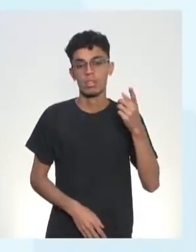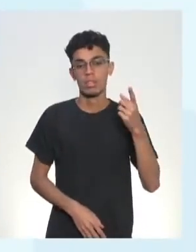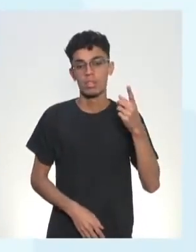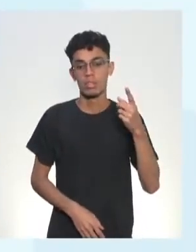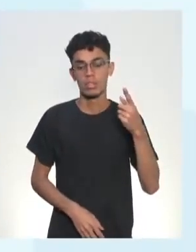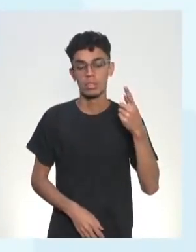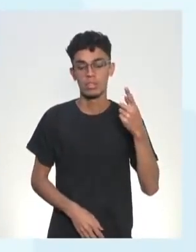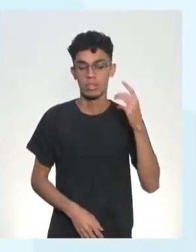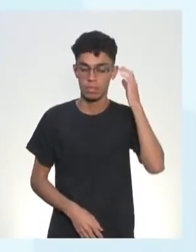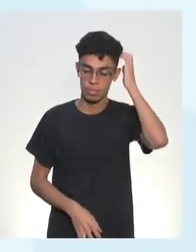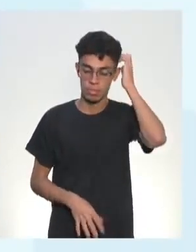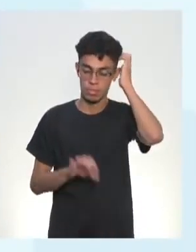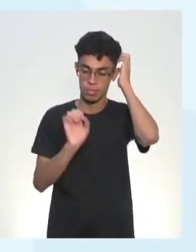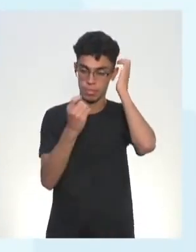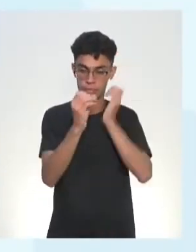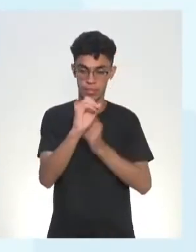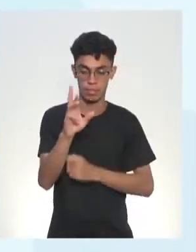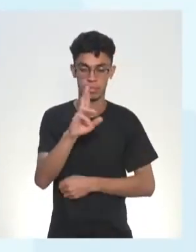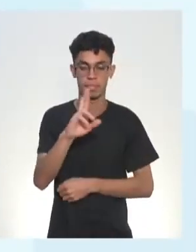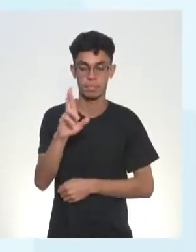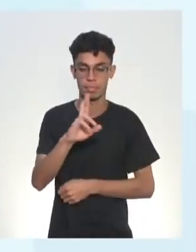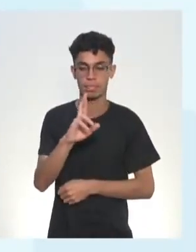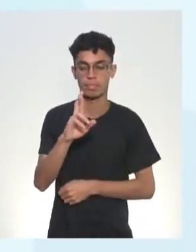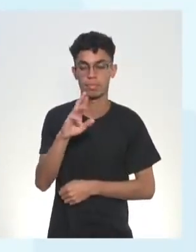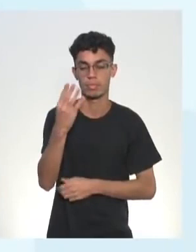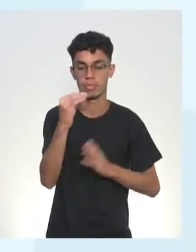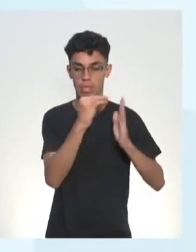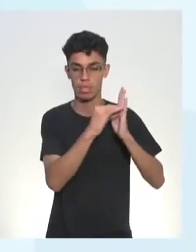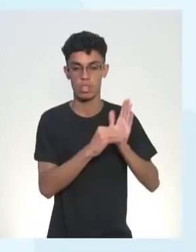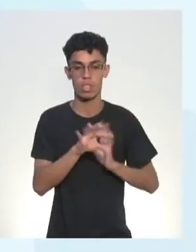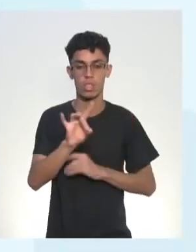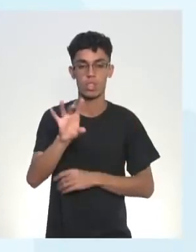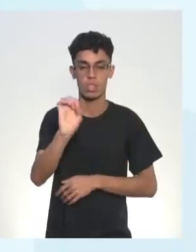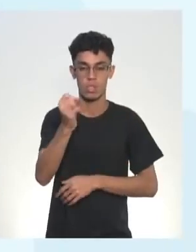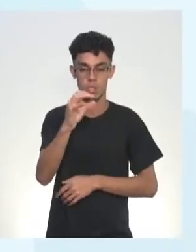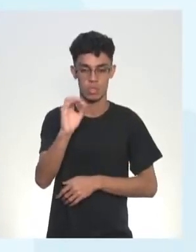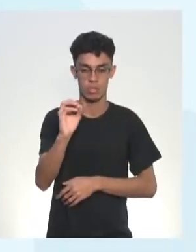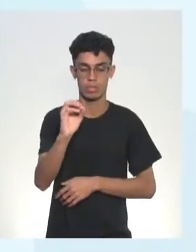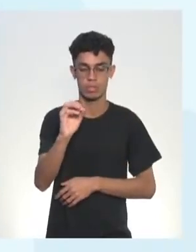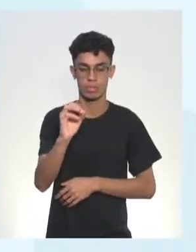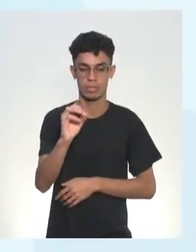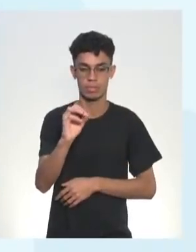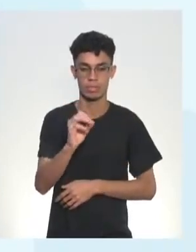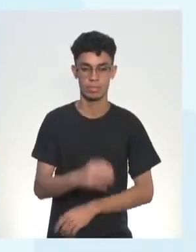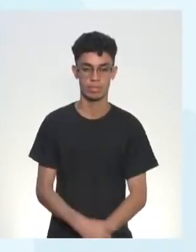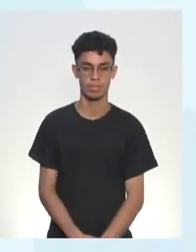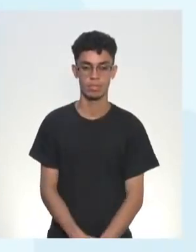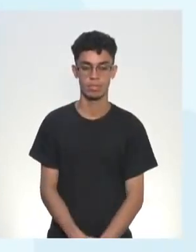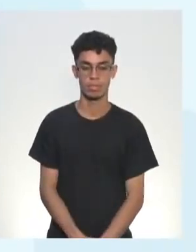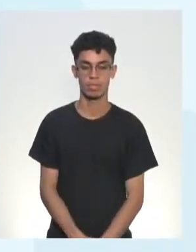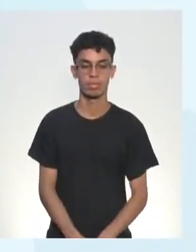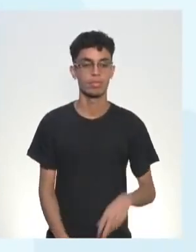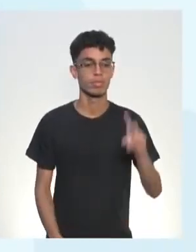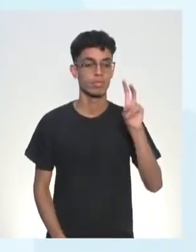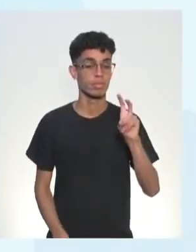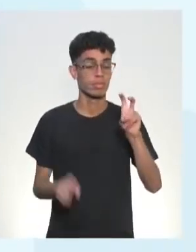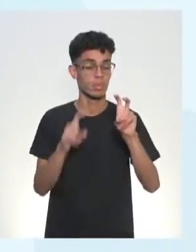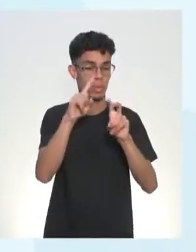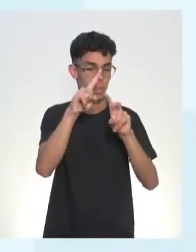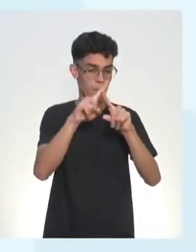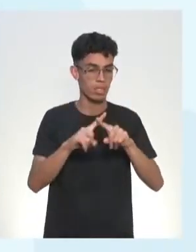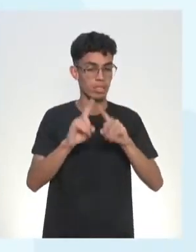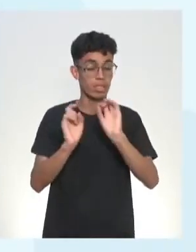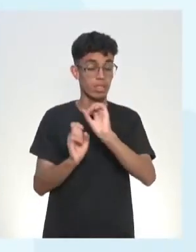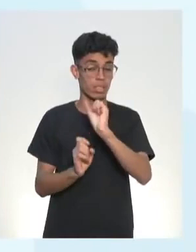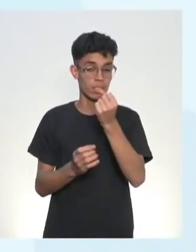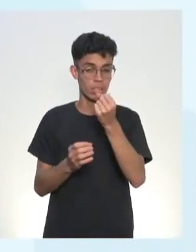e o R$ 80, de novo, como não tem centavos, eu vou colocar só o 80 sem o vírgula 00, tá bom? Aí, vou fazer 5 vezes